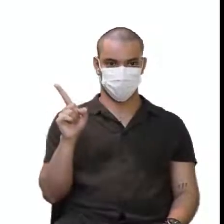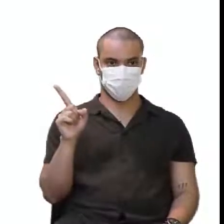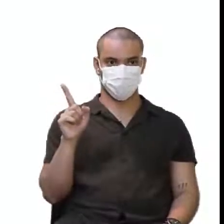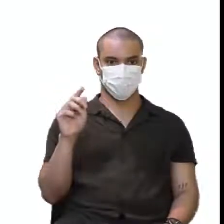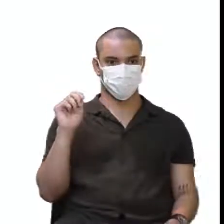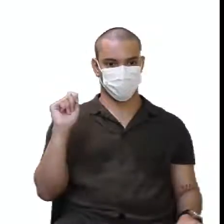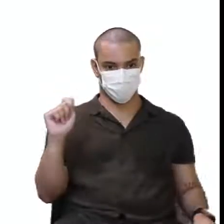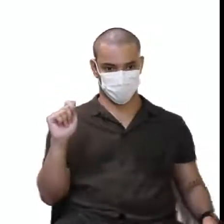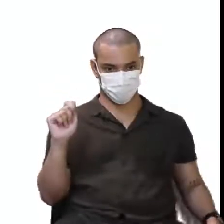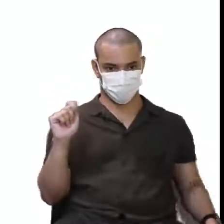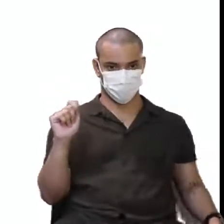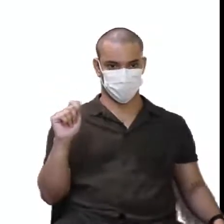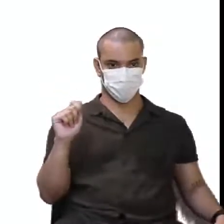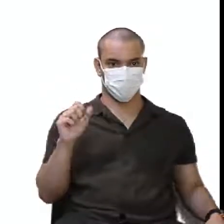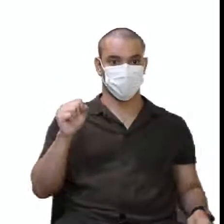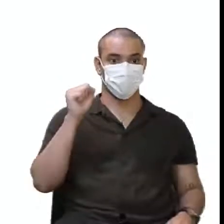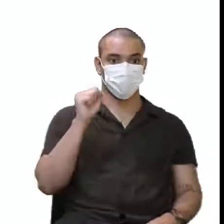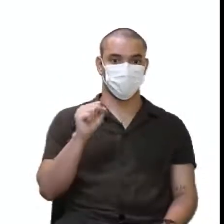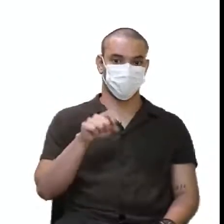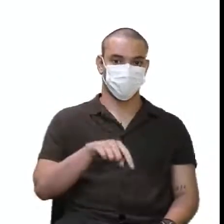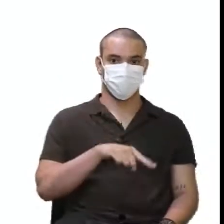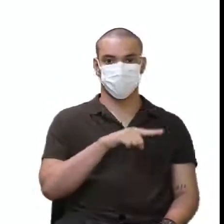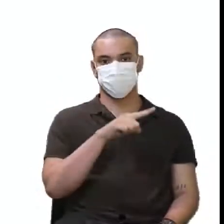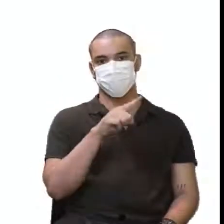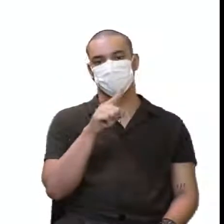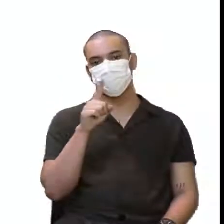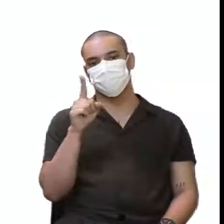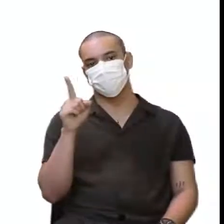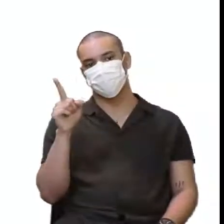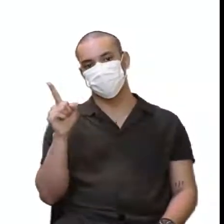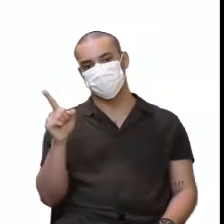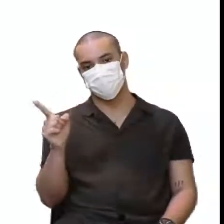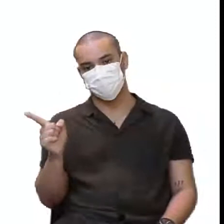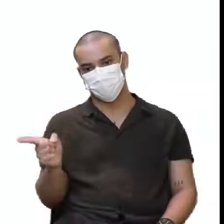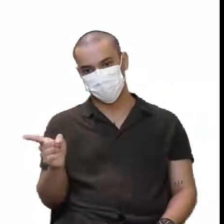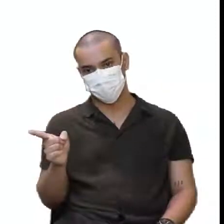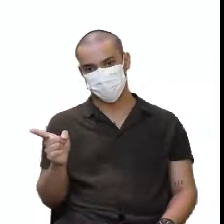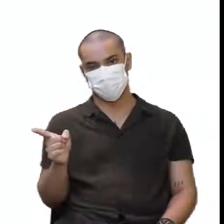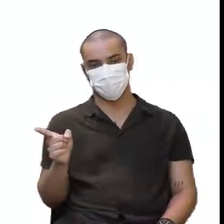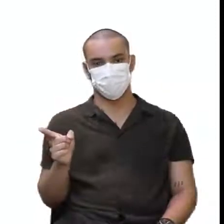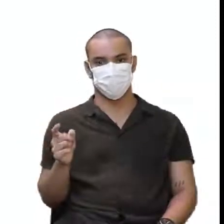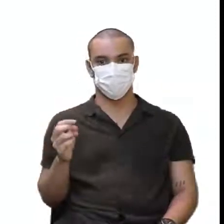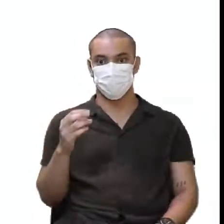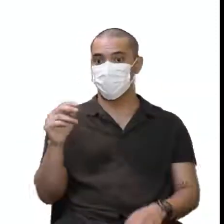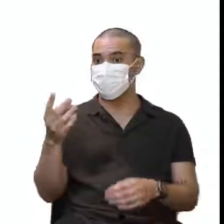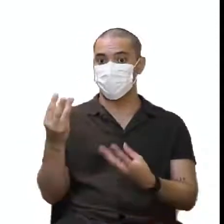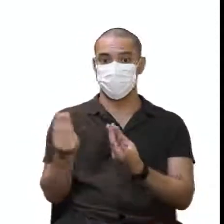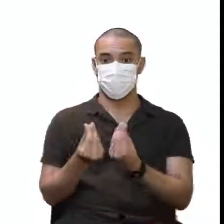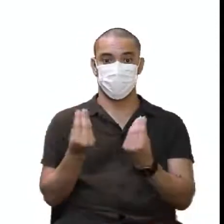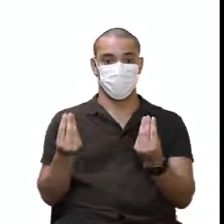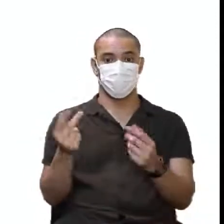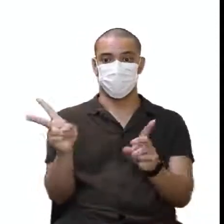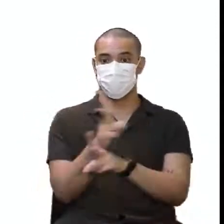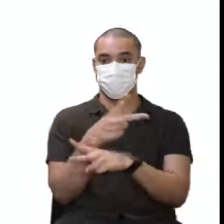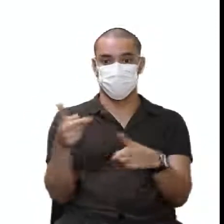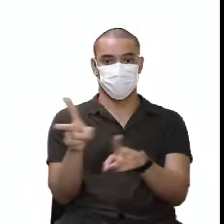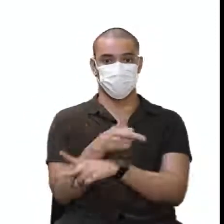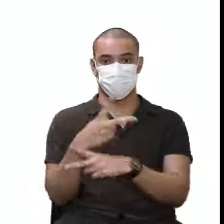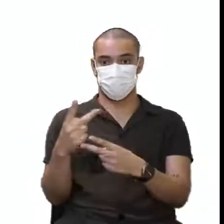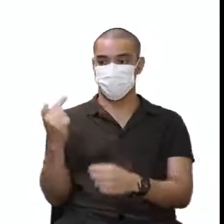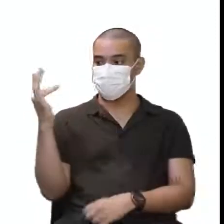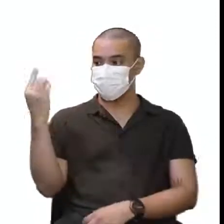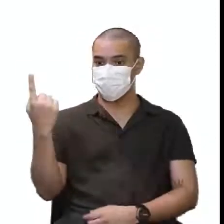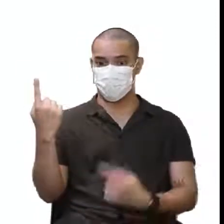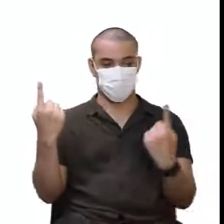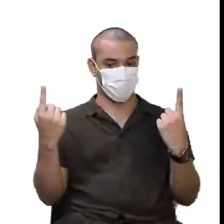A, podem ser carregados pelo vento e serem transmitidos aqui para o estigma dessa planta P.